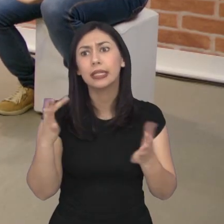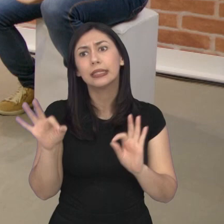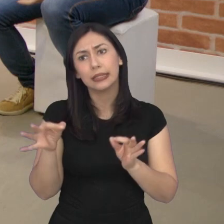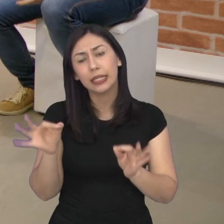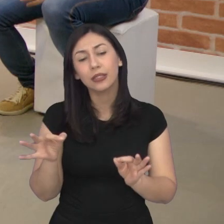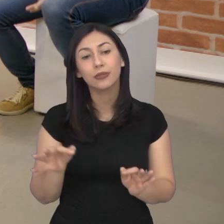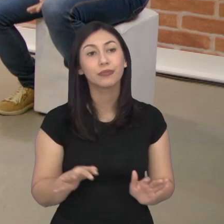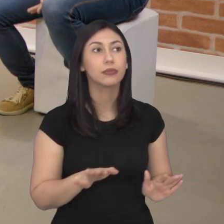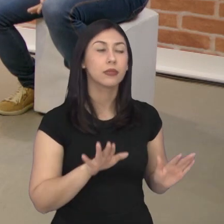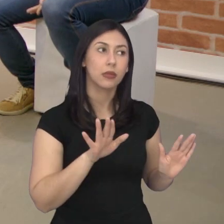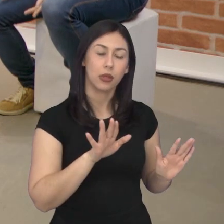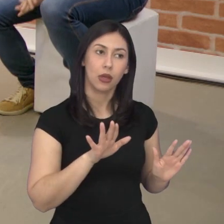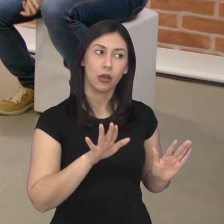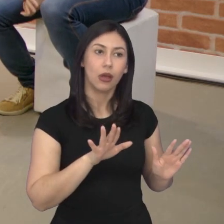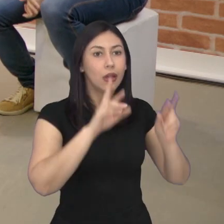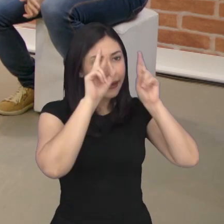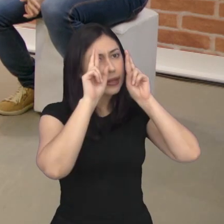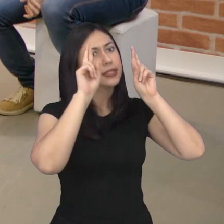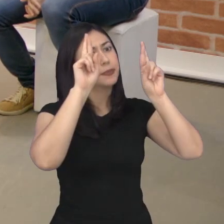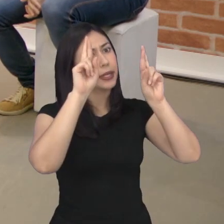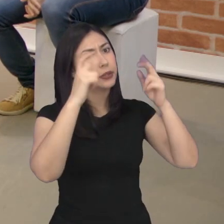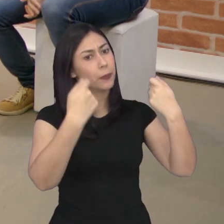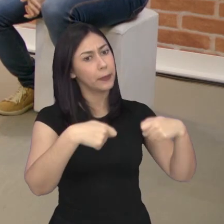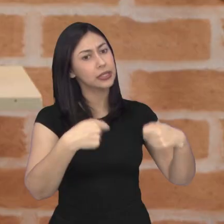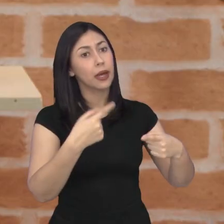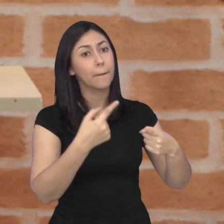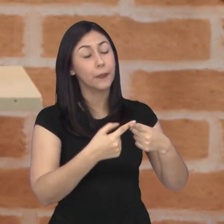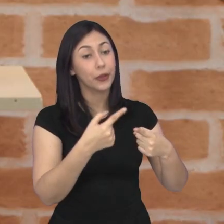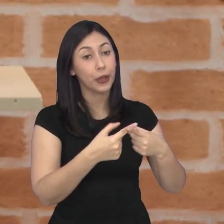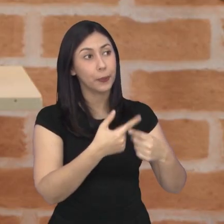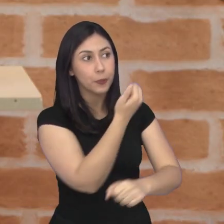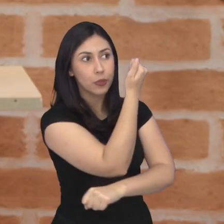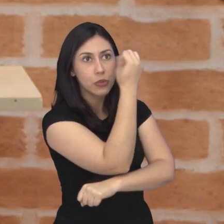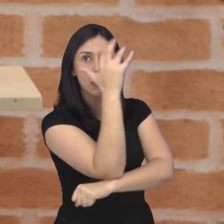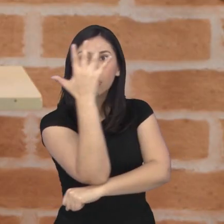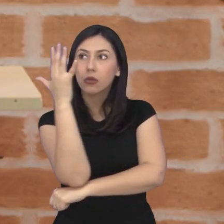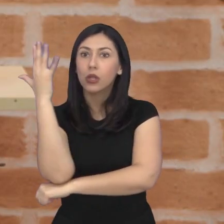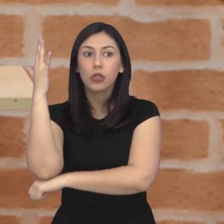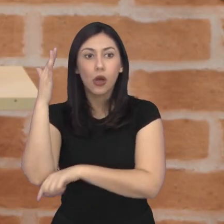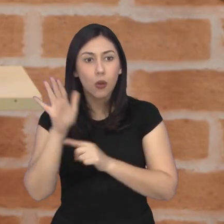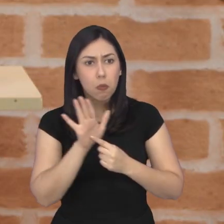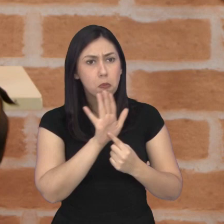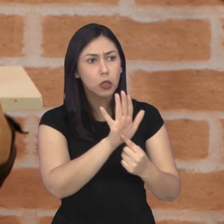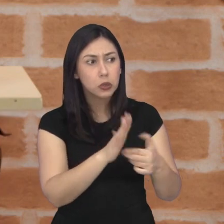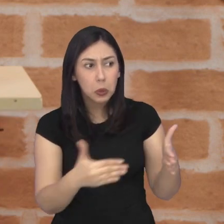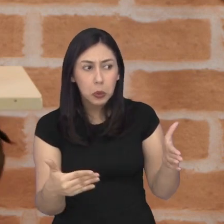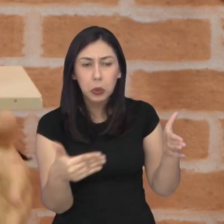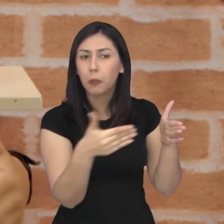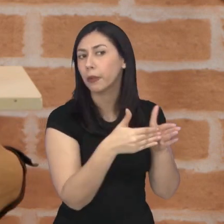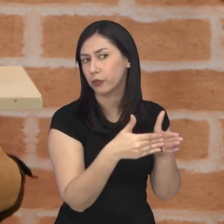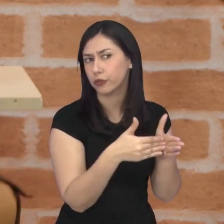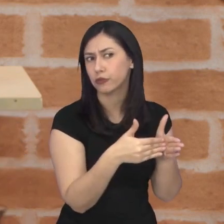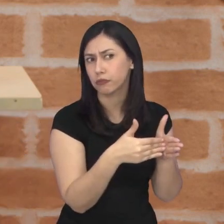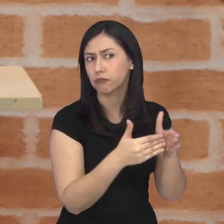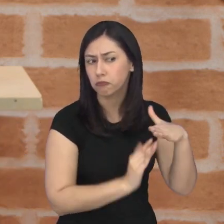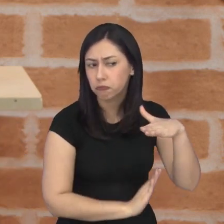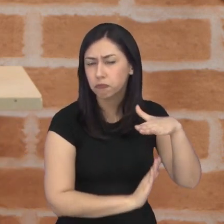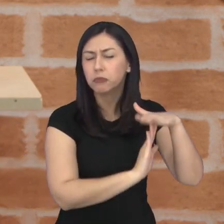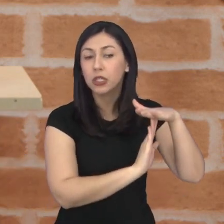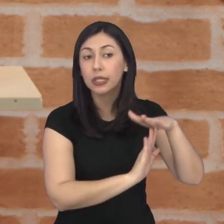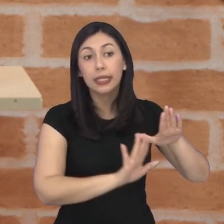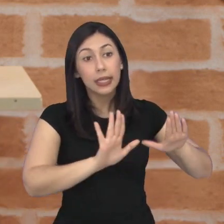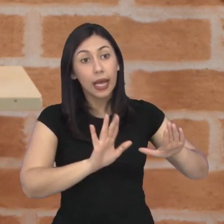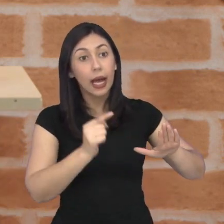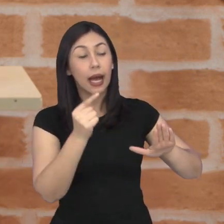qualquer um que vai chegar lá e vai fazer isso, né? né? O respeito também, né? Sim. Porque a natureza, ela meio que te mostra alguns limites, né? E